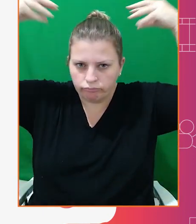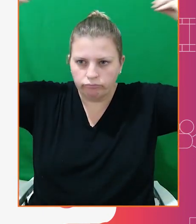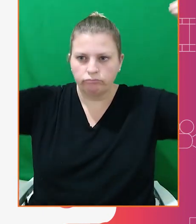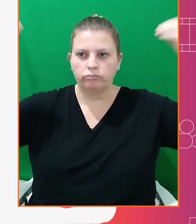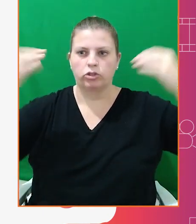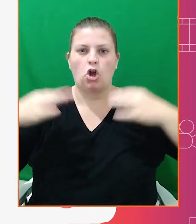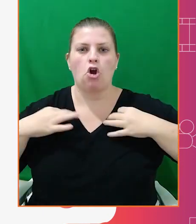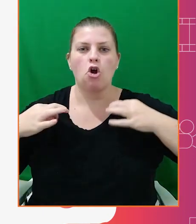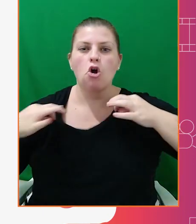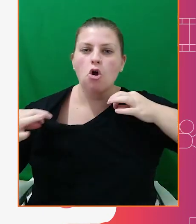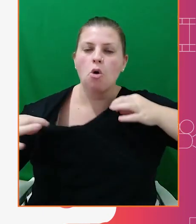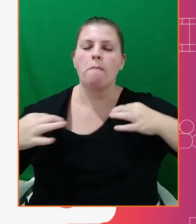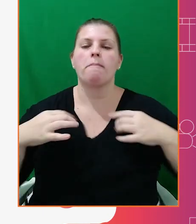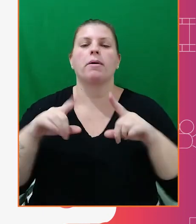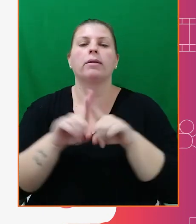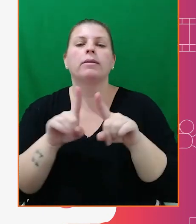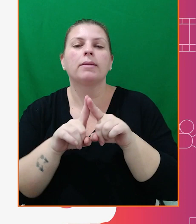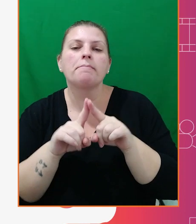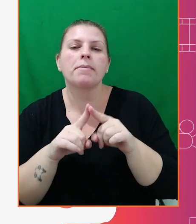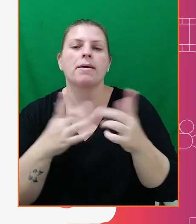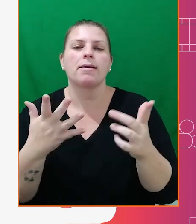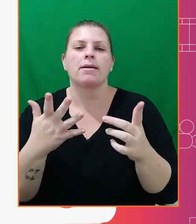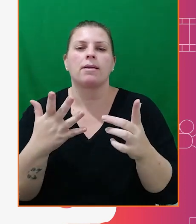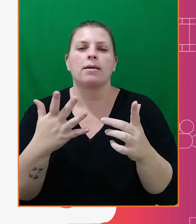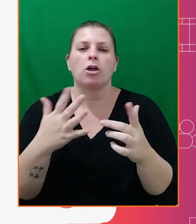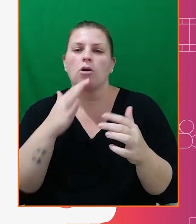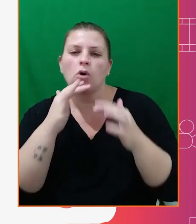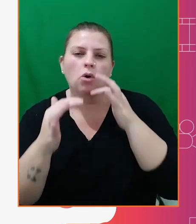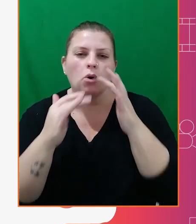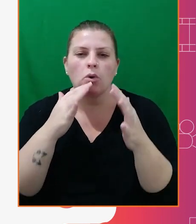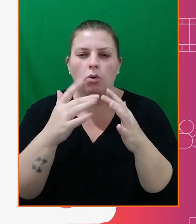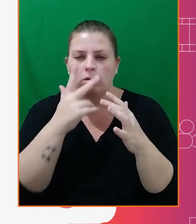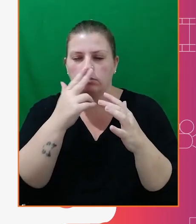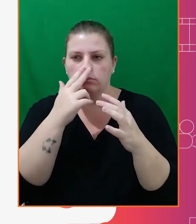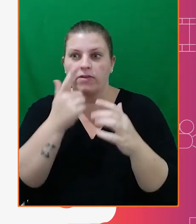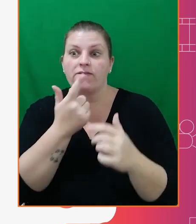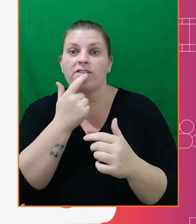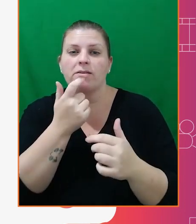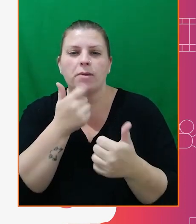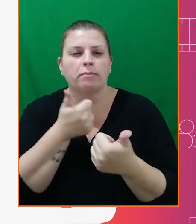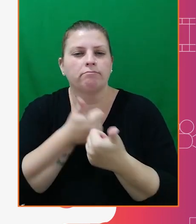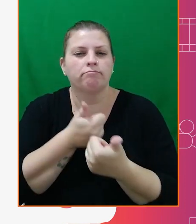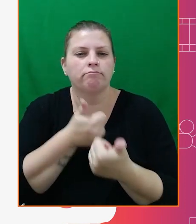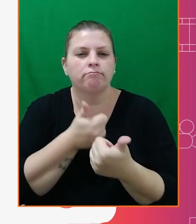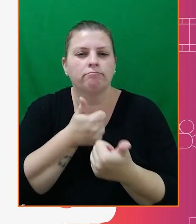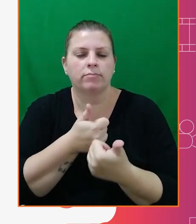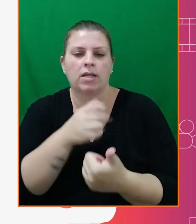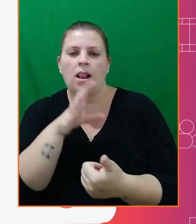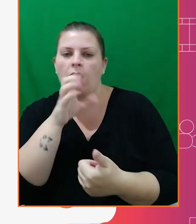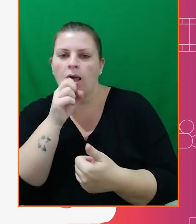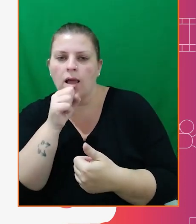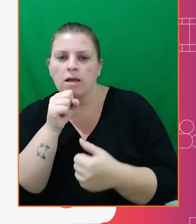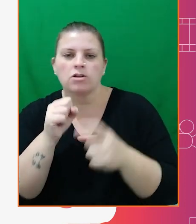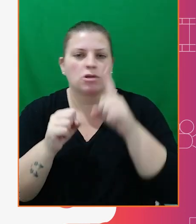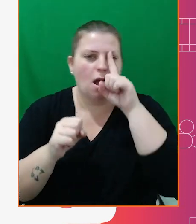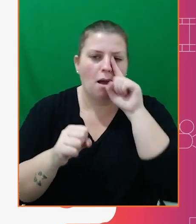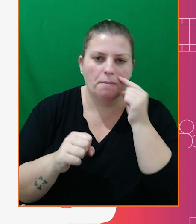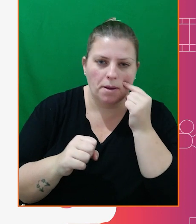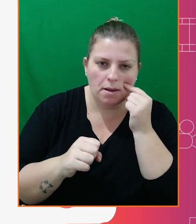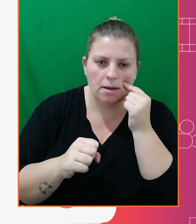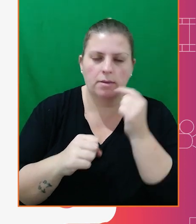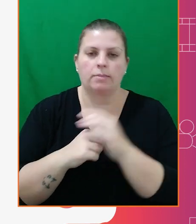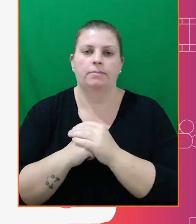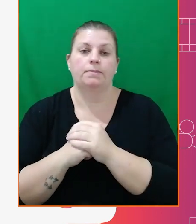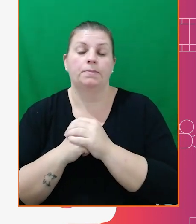produtores colocaram suas vestimentas também em tons de vermelho e outras cores próximas, como laranja e